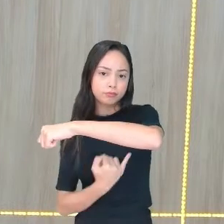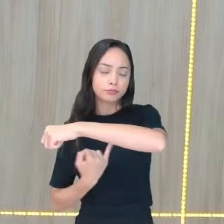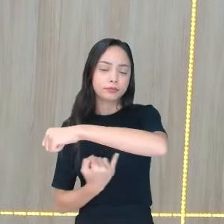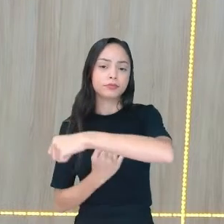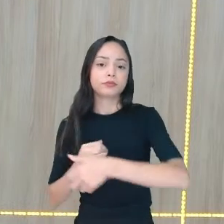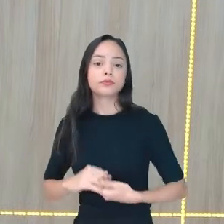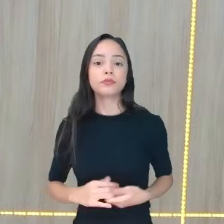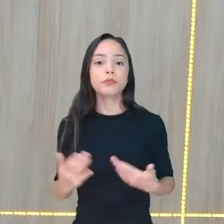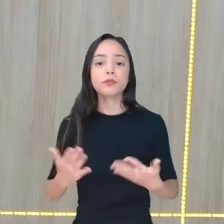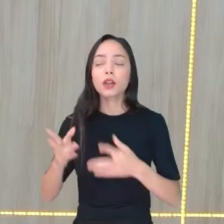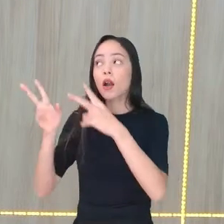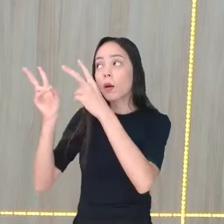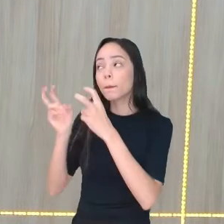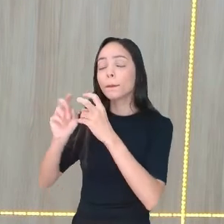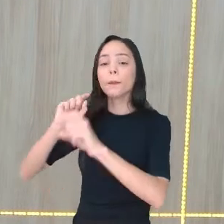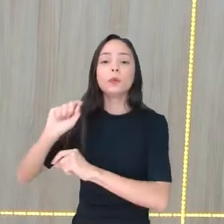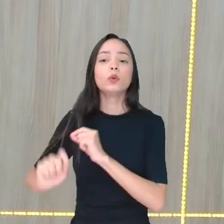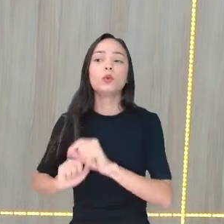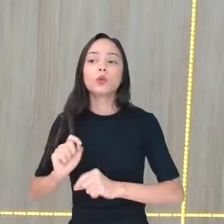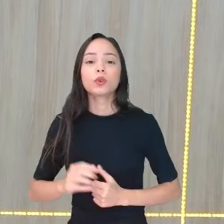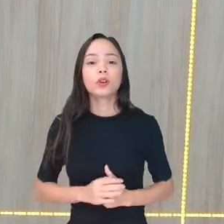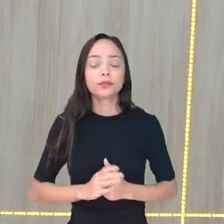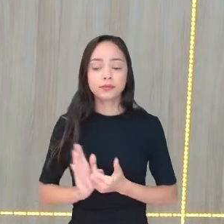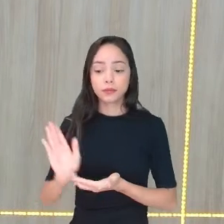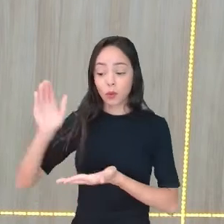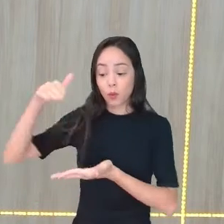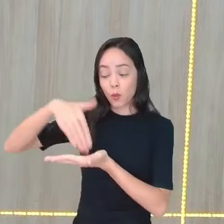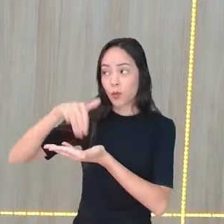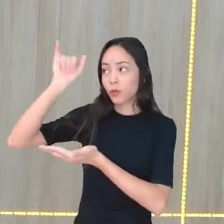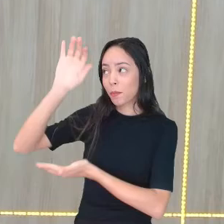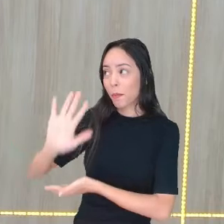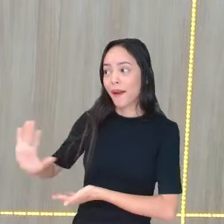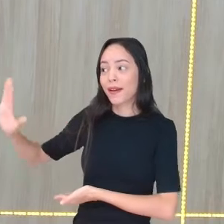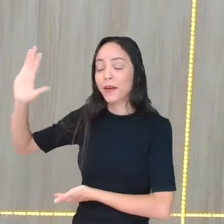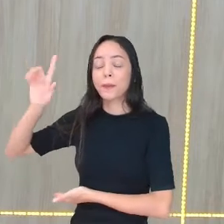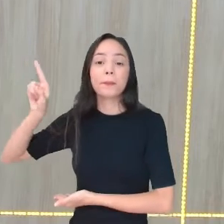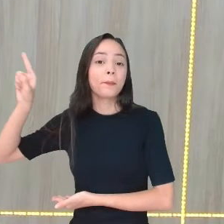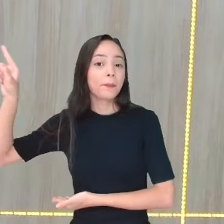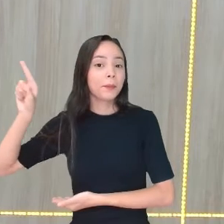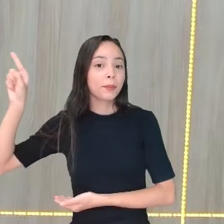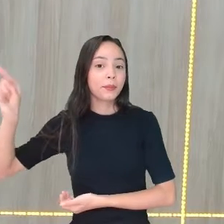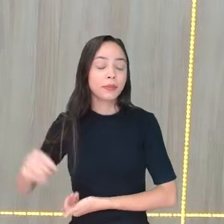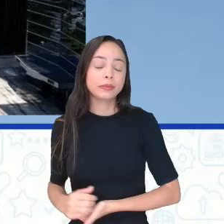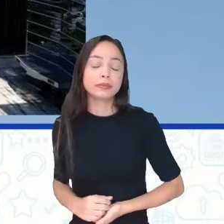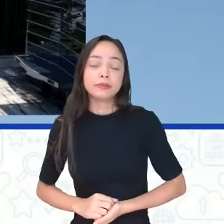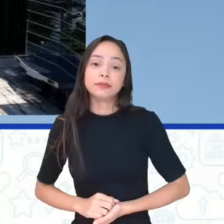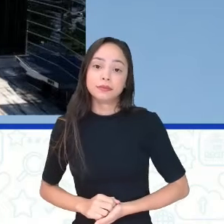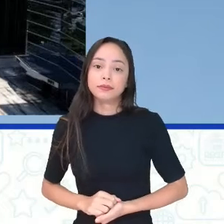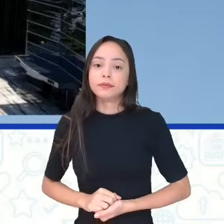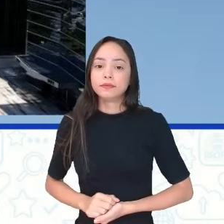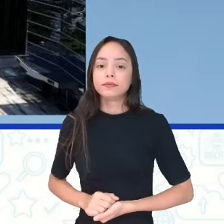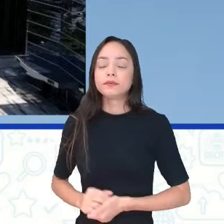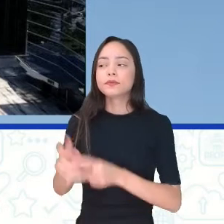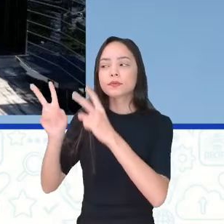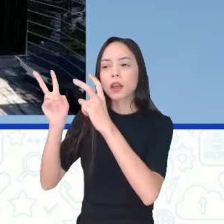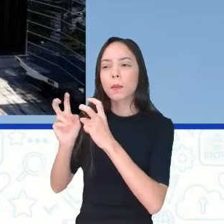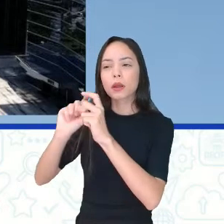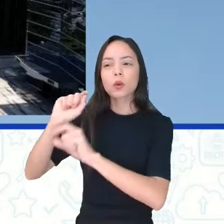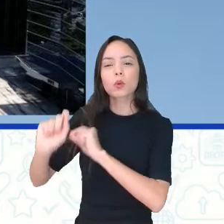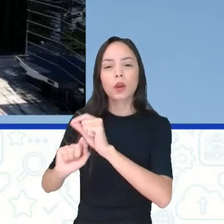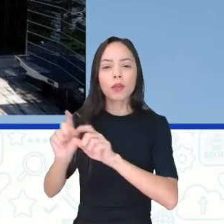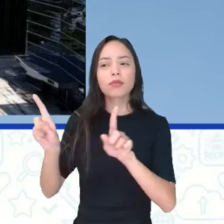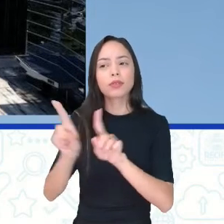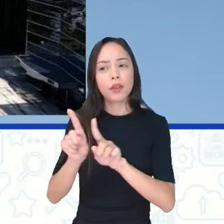aqui essa última imagem aqui. Então nós conseguimos ver que também é